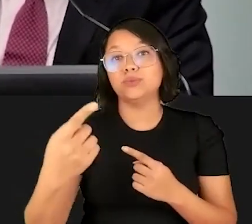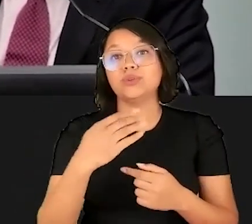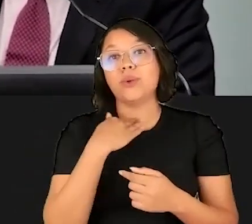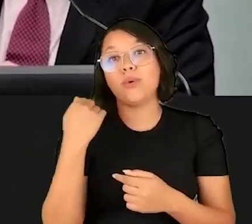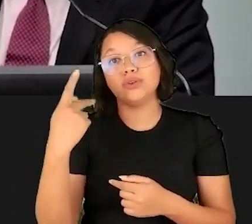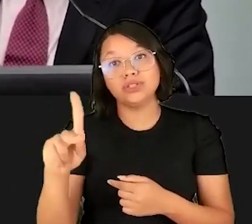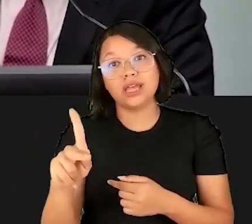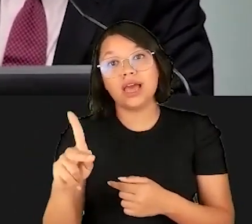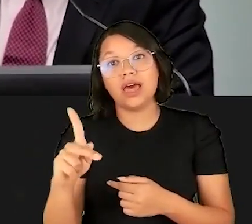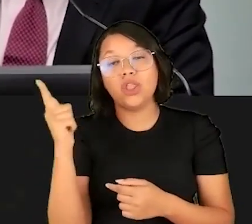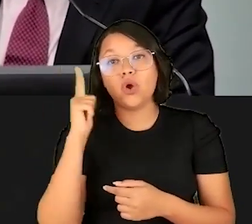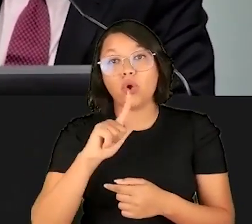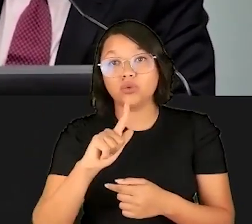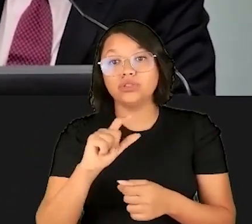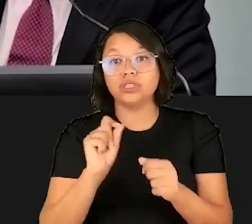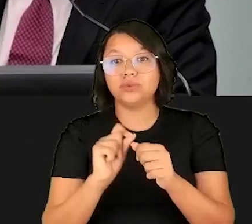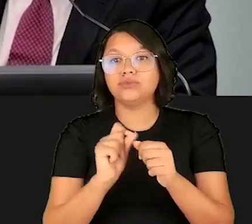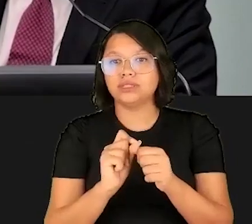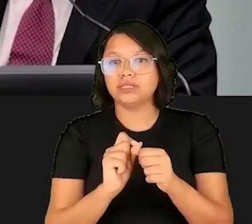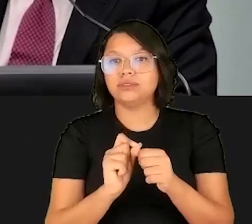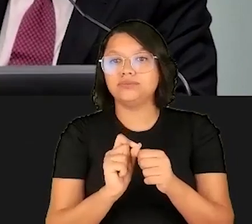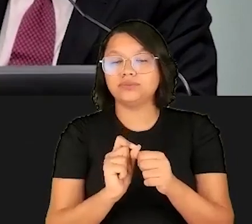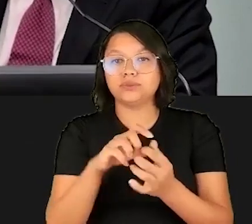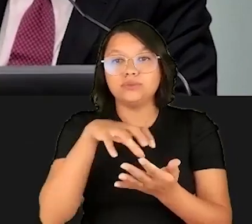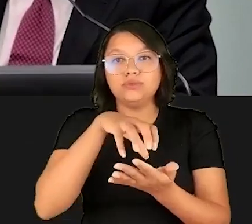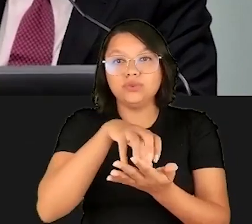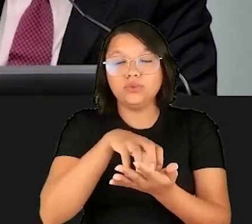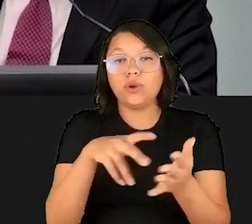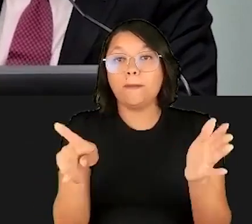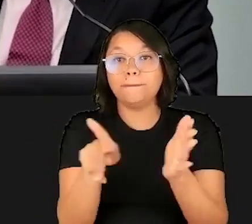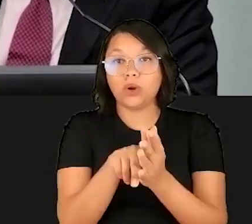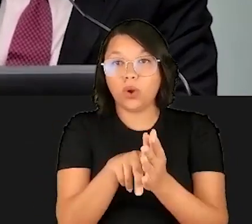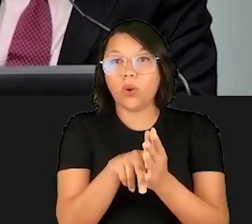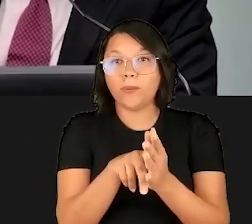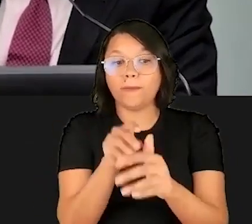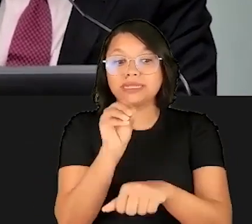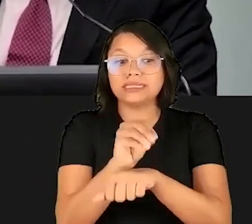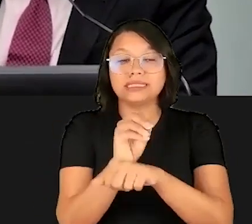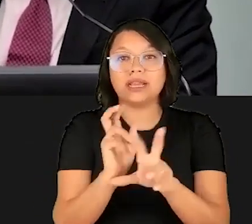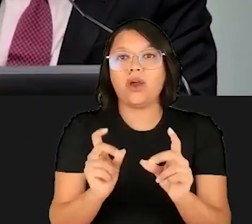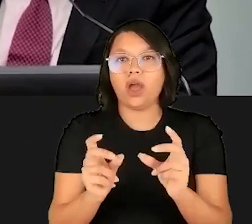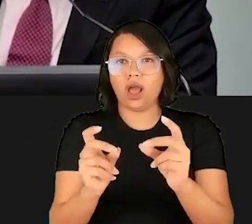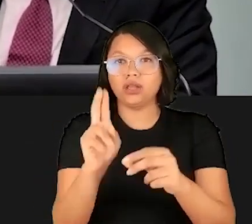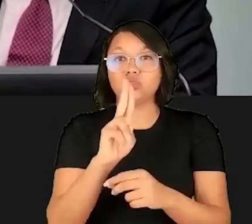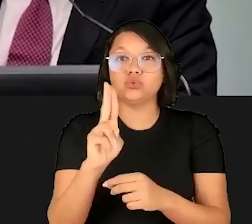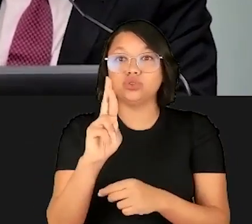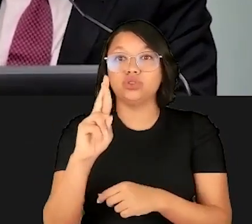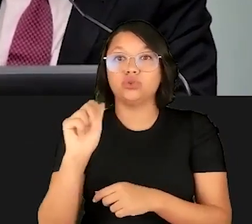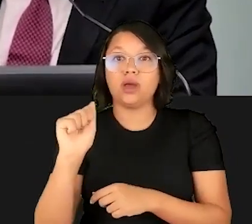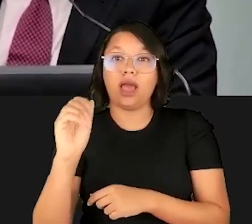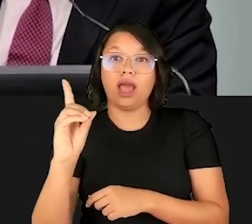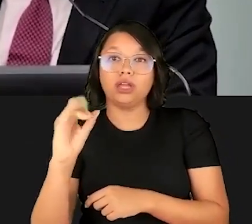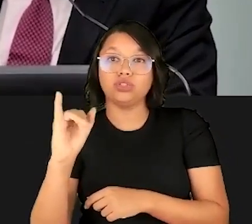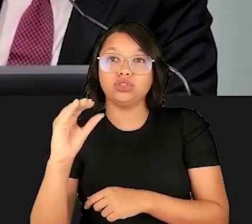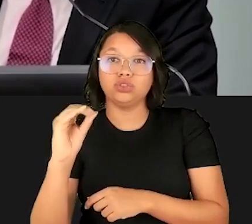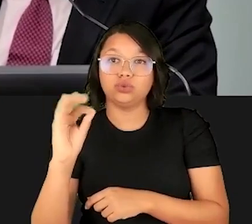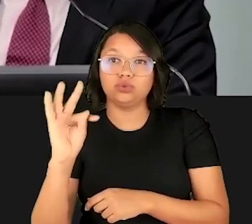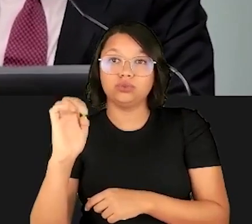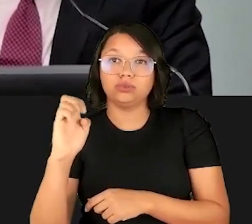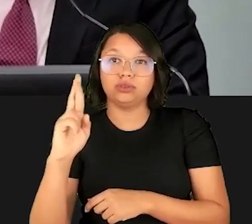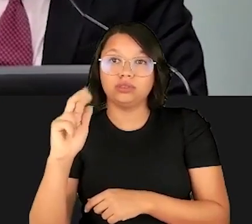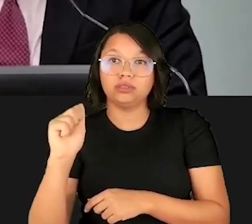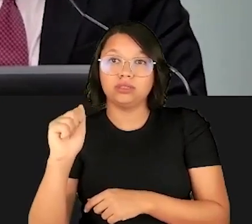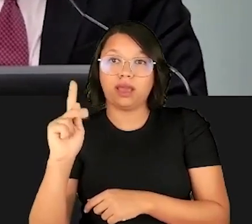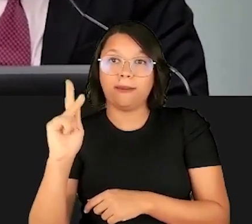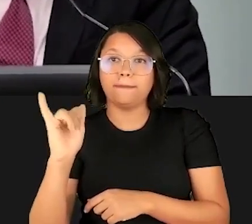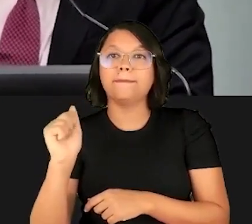radioterapia em Nova York. Esse é o Centro do Memorial Sloan Kettering, em 1922. E hoje nós temos a radioterapia como um pilar importante no tratamento, e